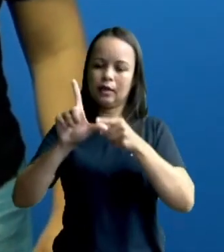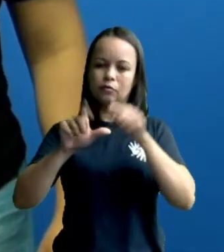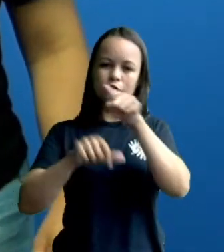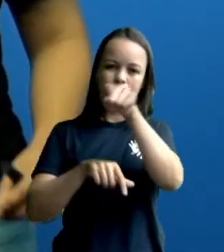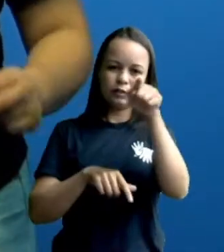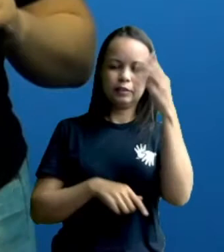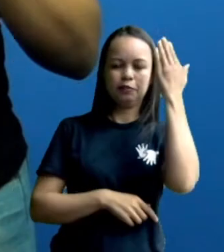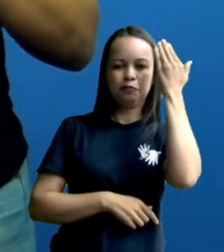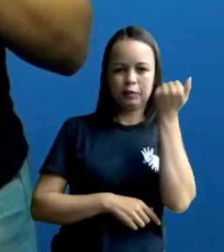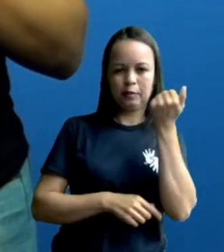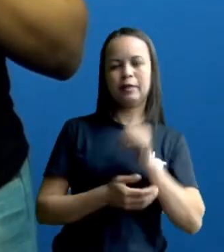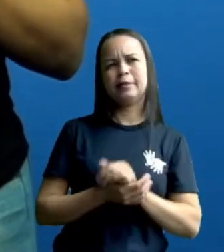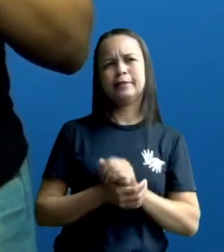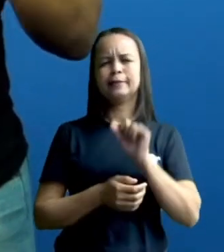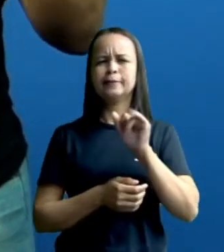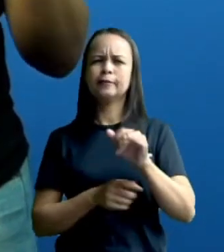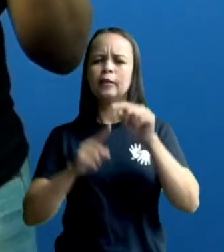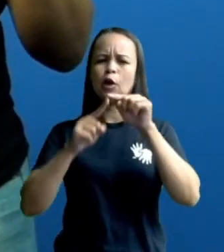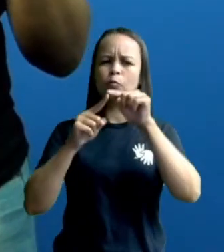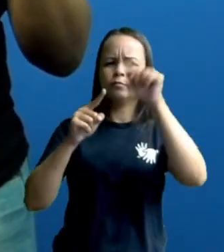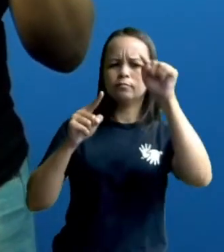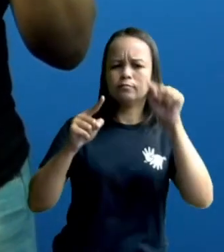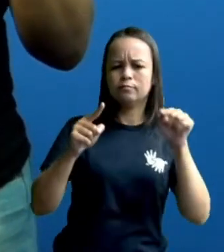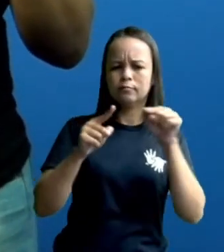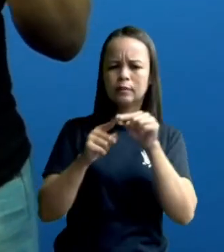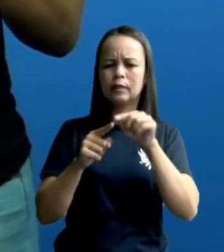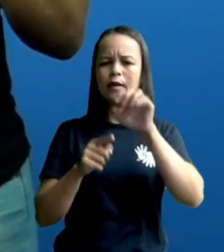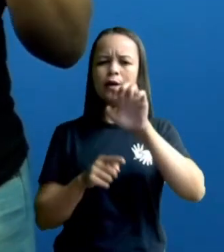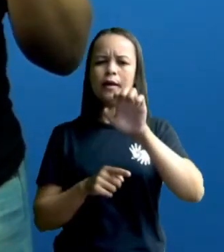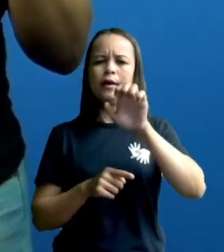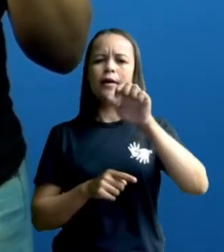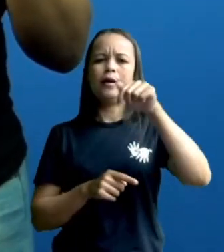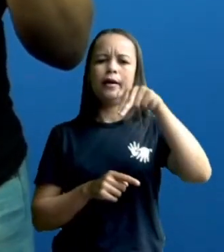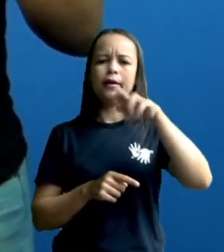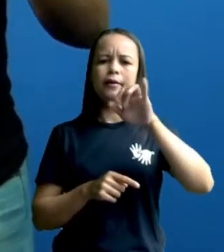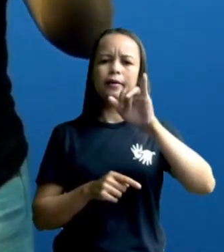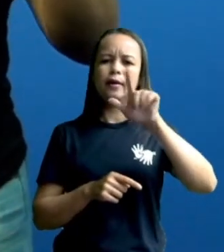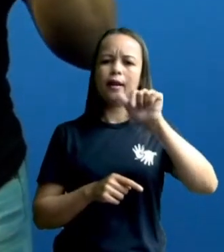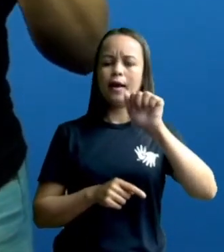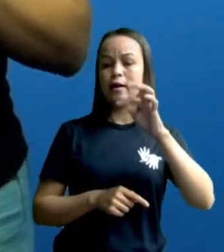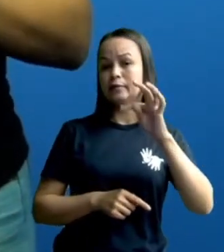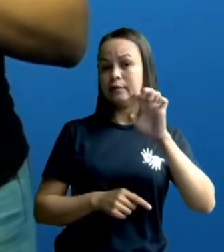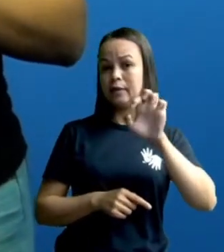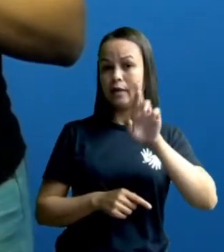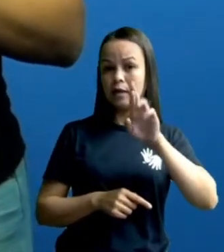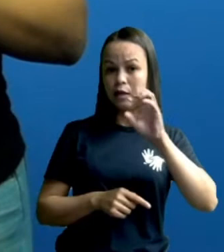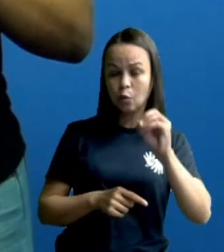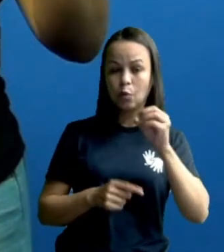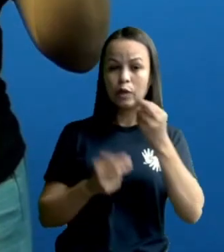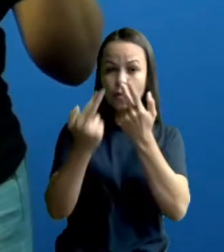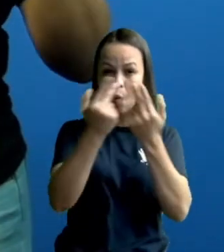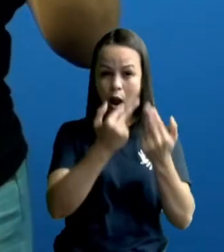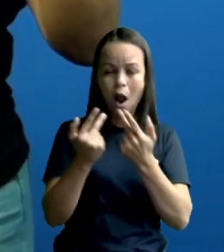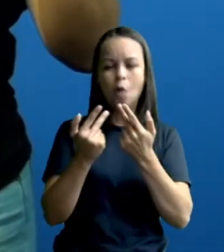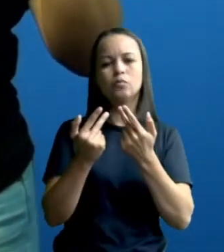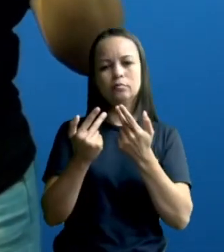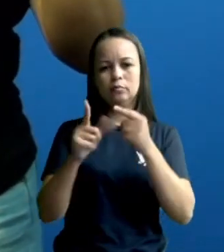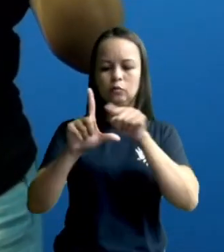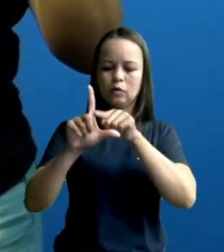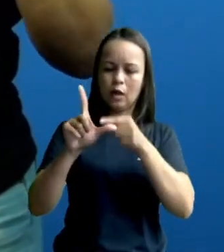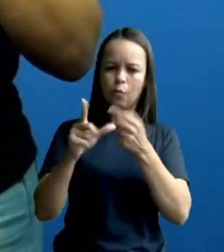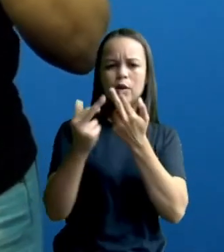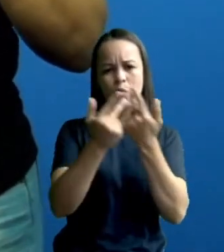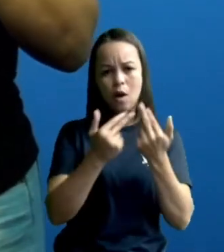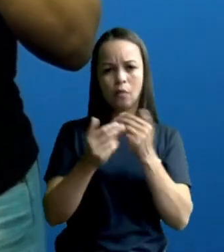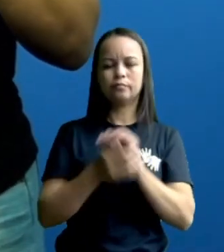saber. Então, se é um triângulo equilátero, com 3 lados iguais, os 3 ângulos são iguais. Então, se um